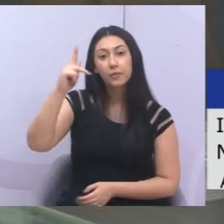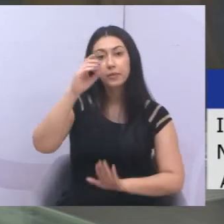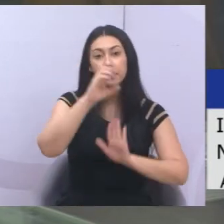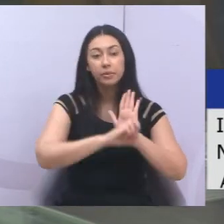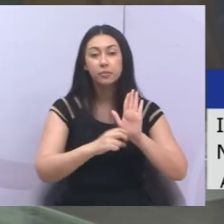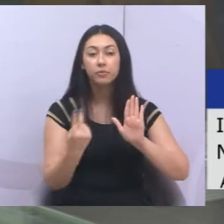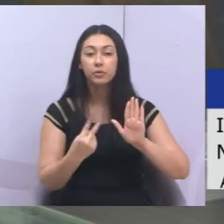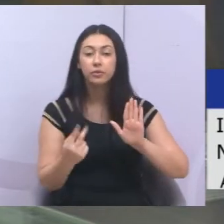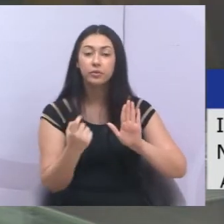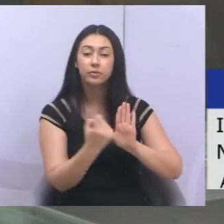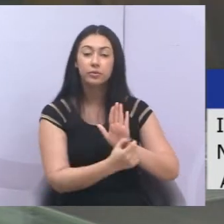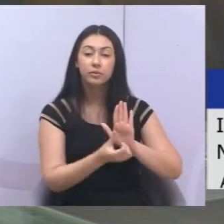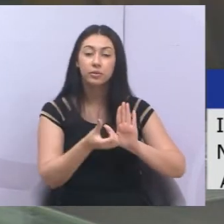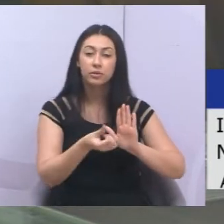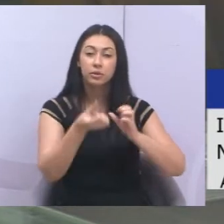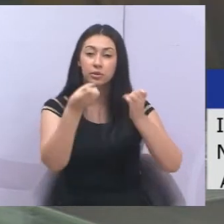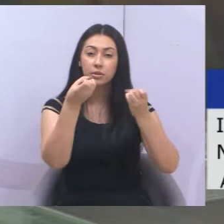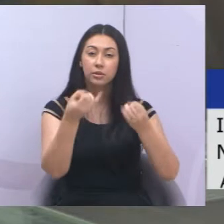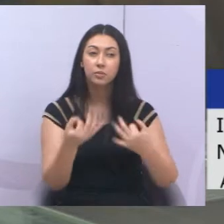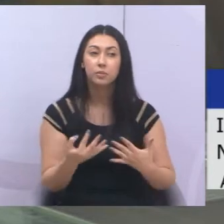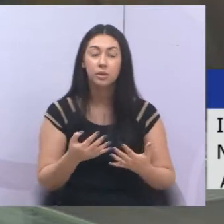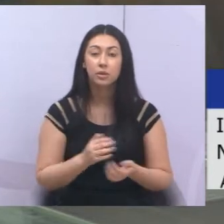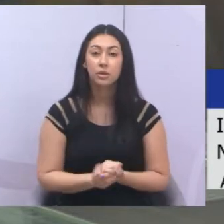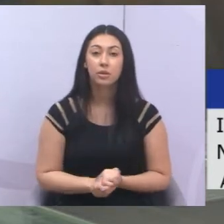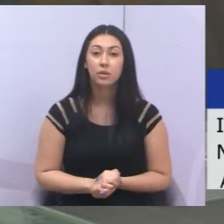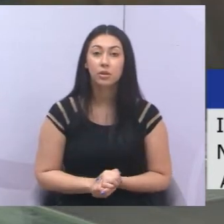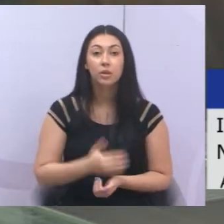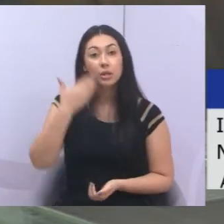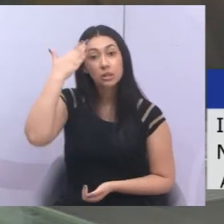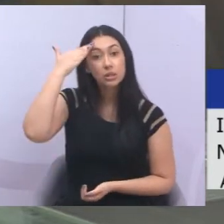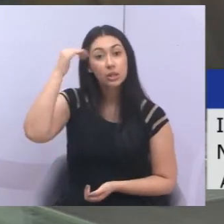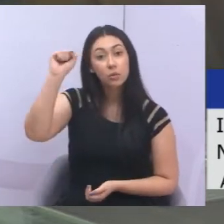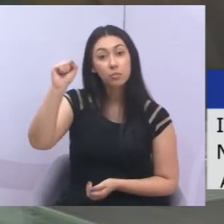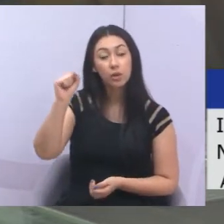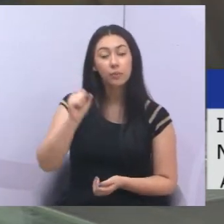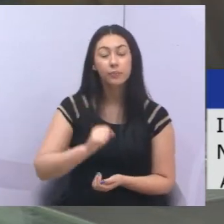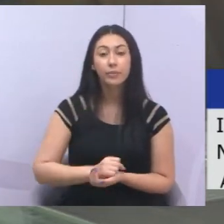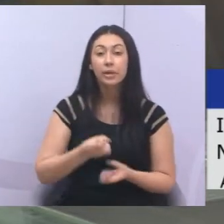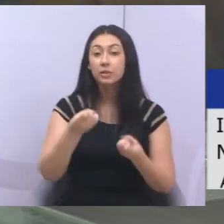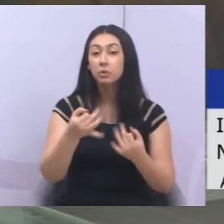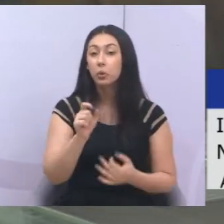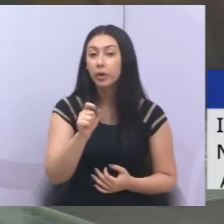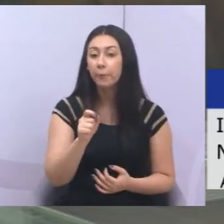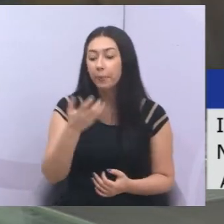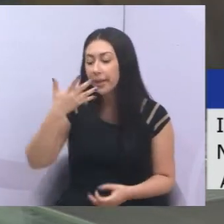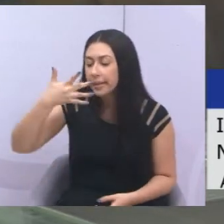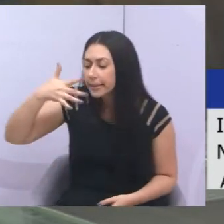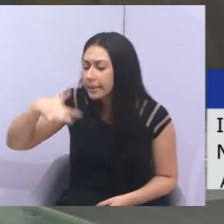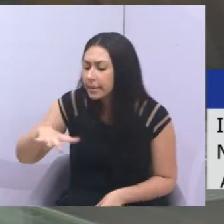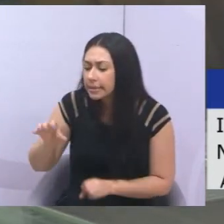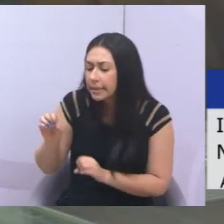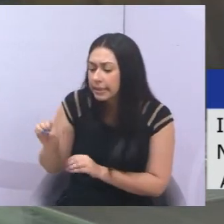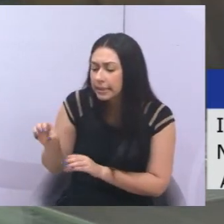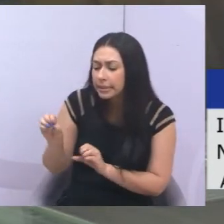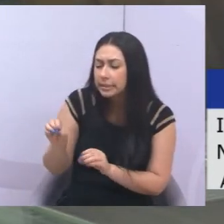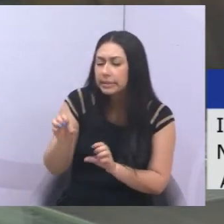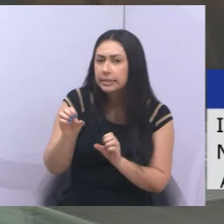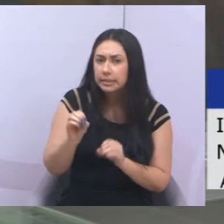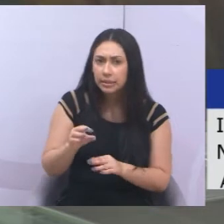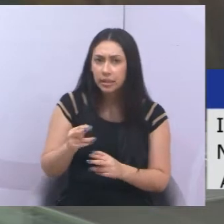22:6, que diz, um provérbio do sábio Salomão: instrua a criança segundo